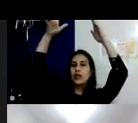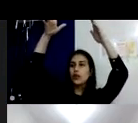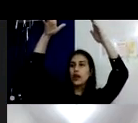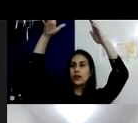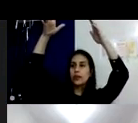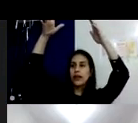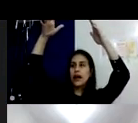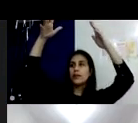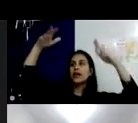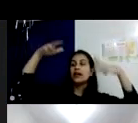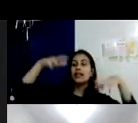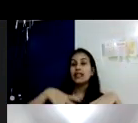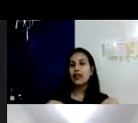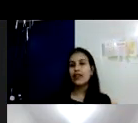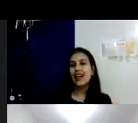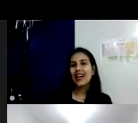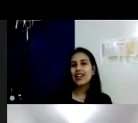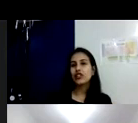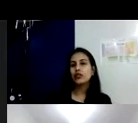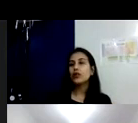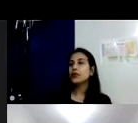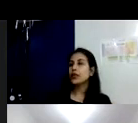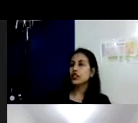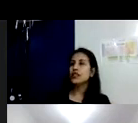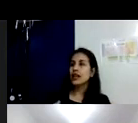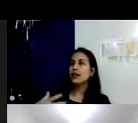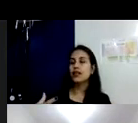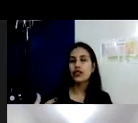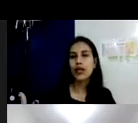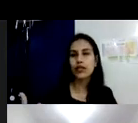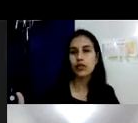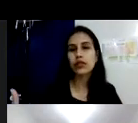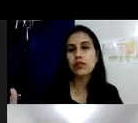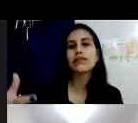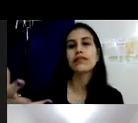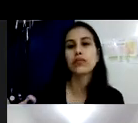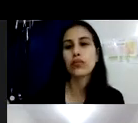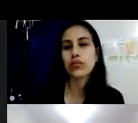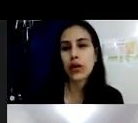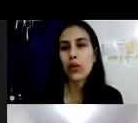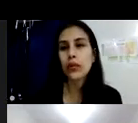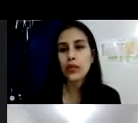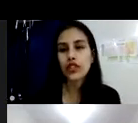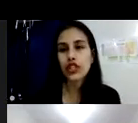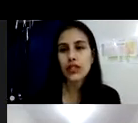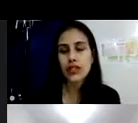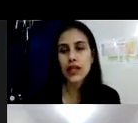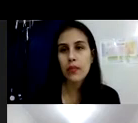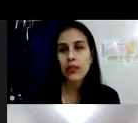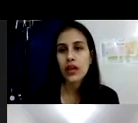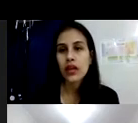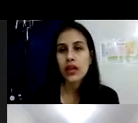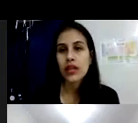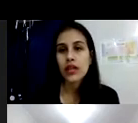subir em algum lugar para pegar, nem ter que ficar agachando muito, porque a gente sabe que as articulações estão comprometidas,